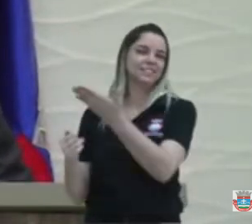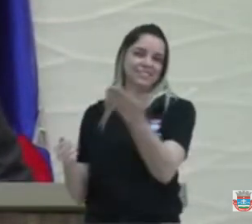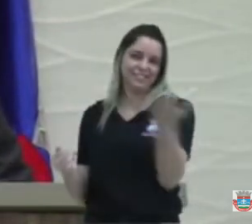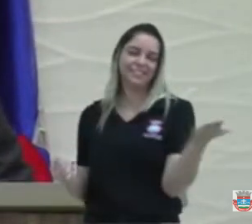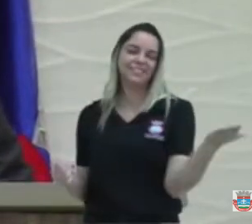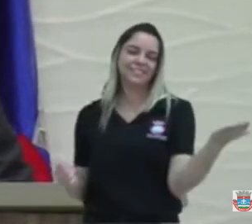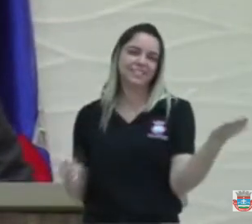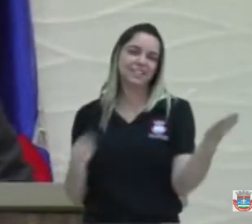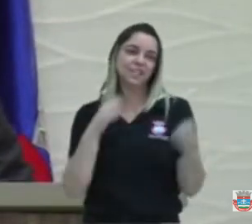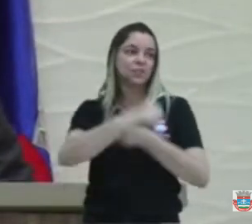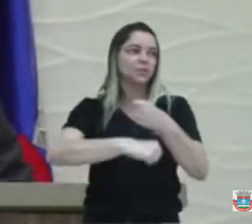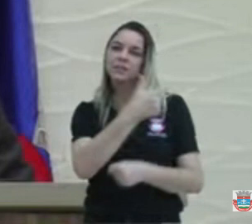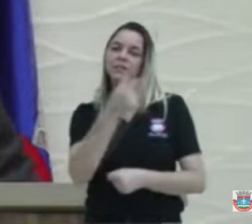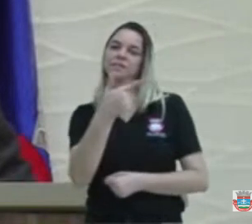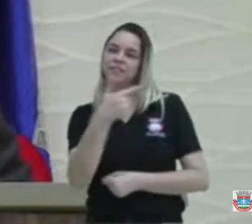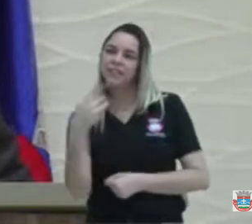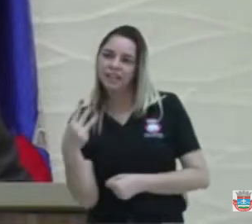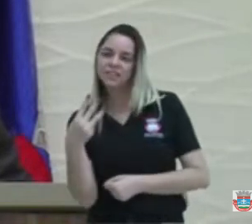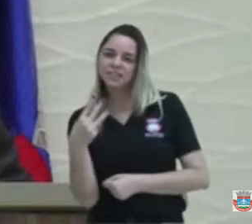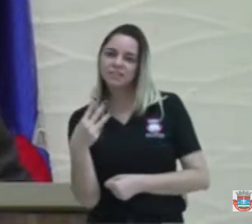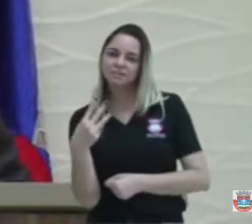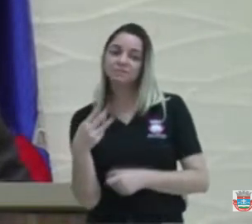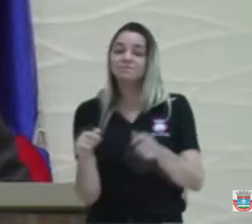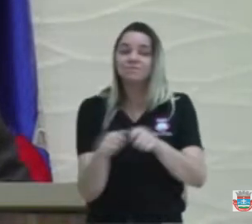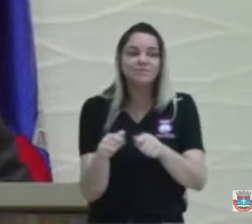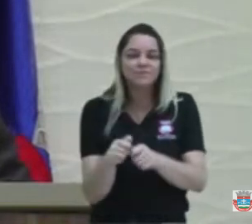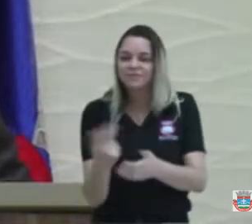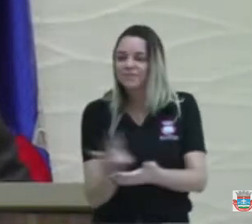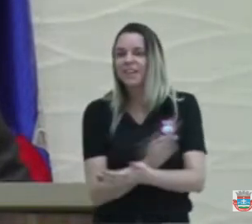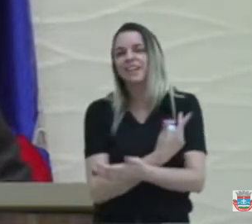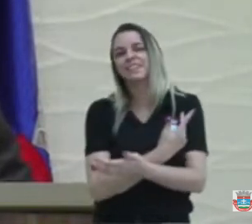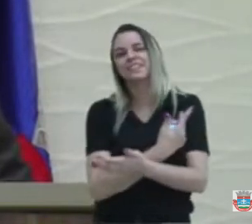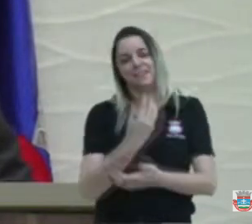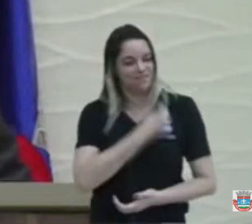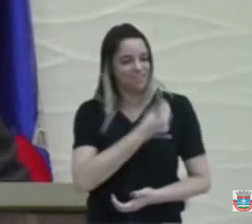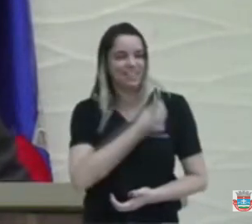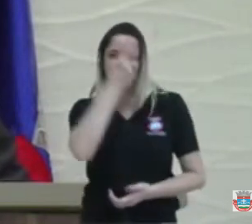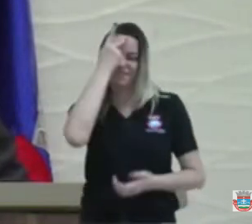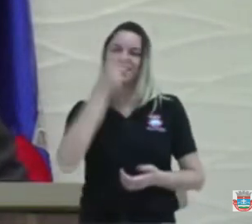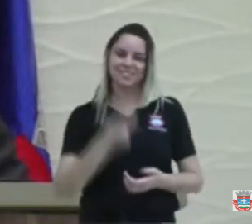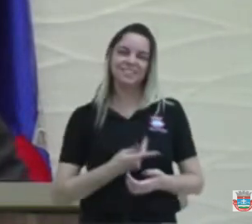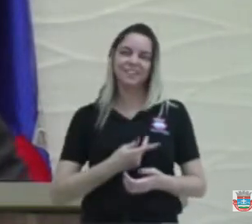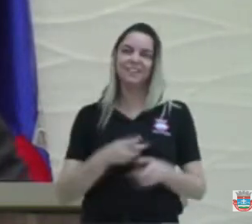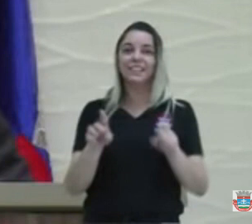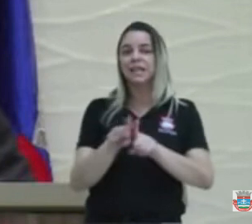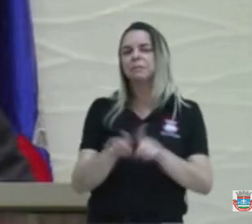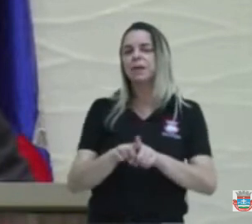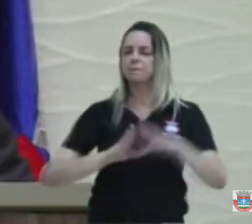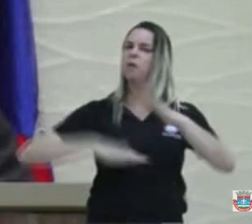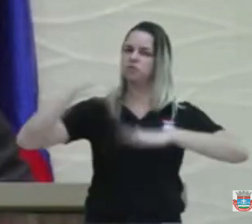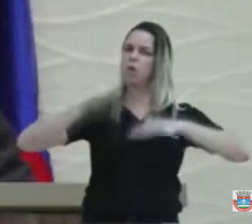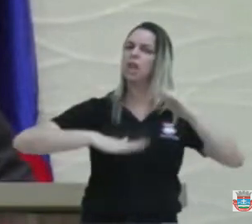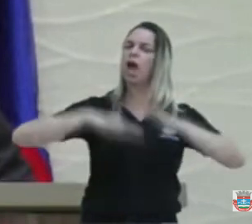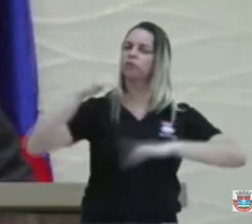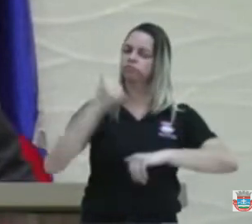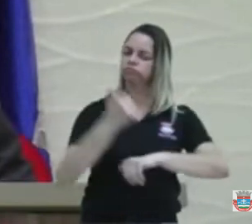tenhamos um 2023 de realizações em suas vidas pessoais, também no campo profissional.